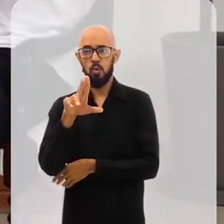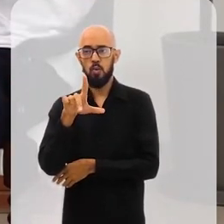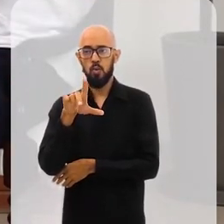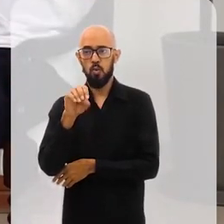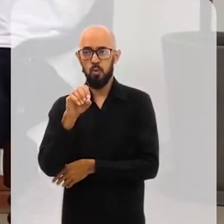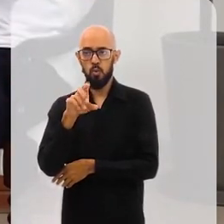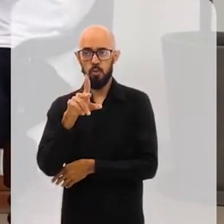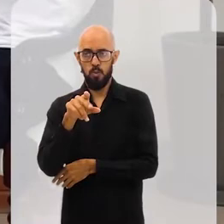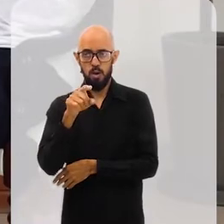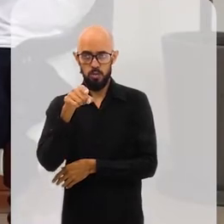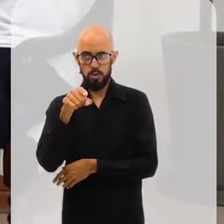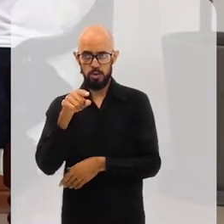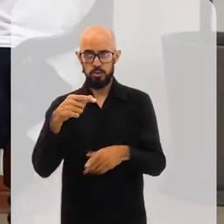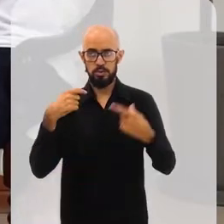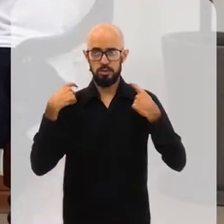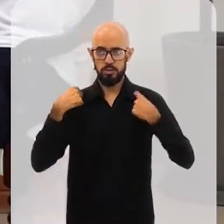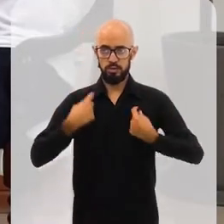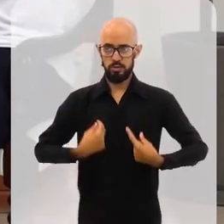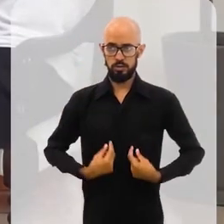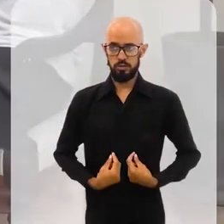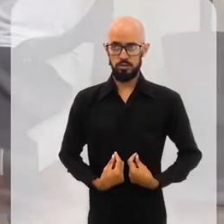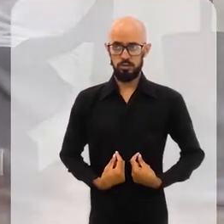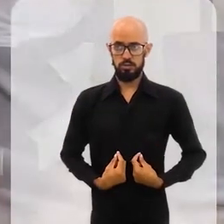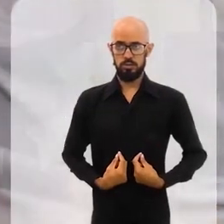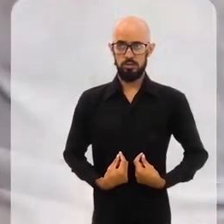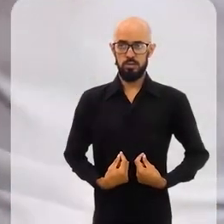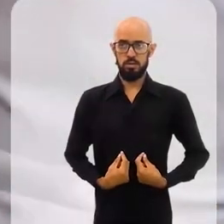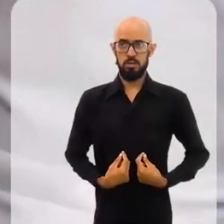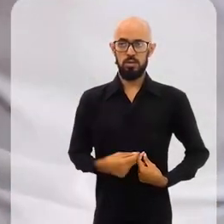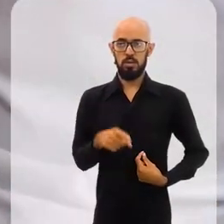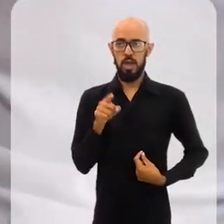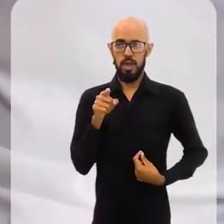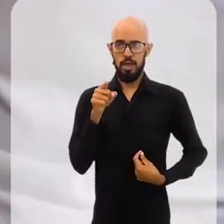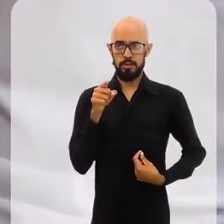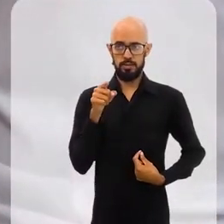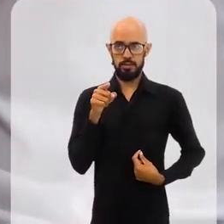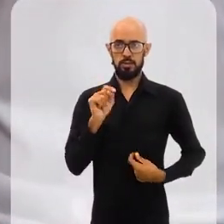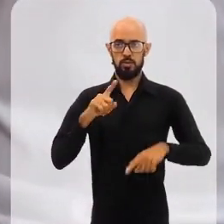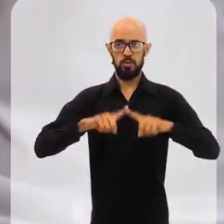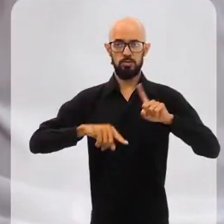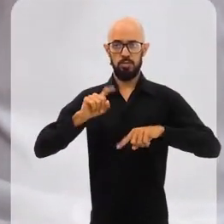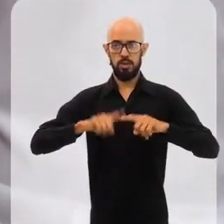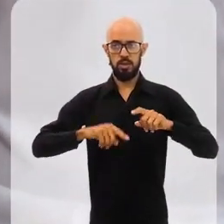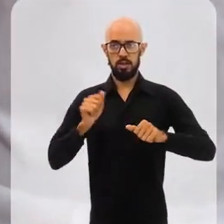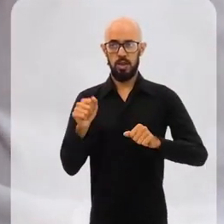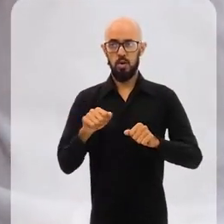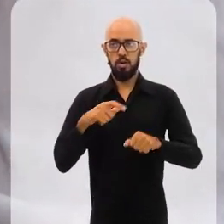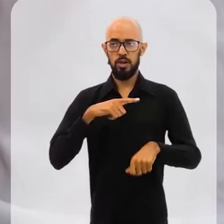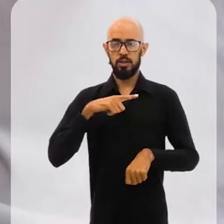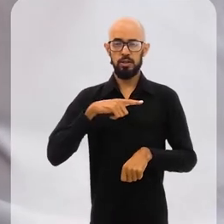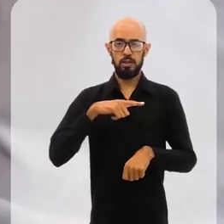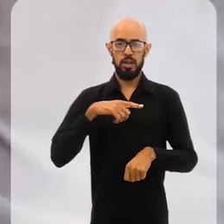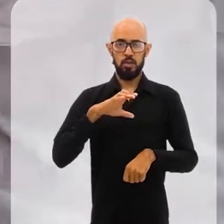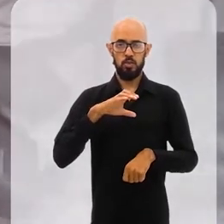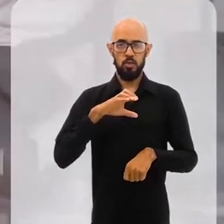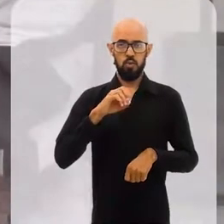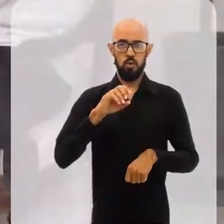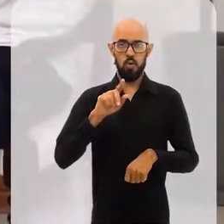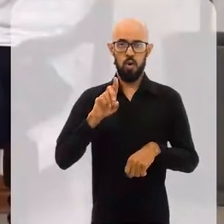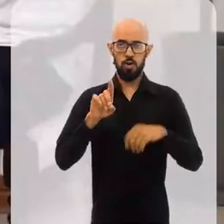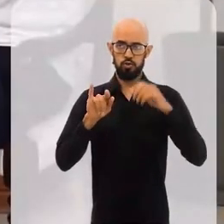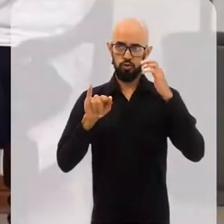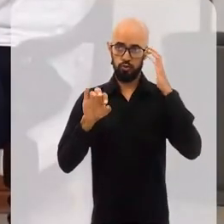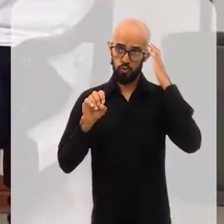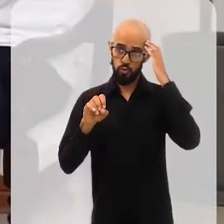mas é um oráculo como esse, né? Ele pode ser feito de várias formas, através dessas peças, ele nos dá um código